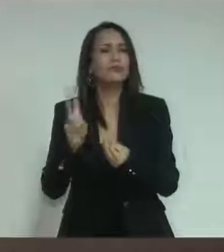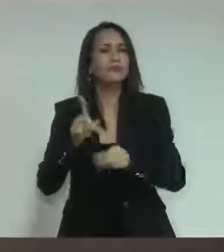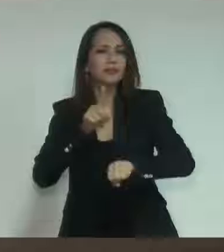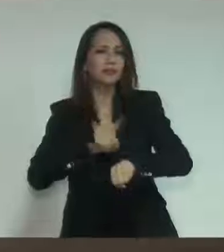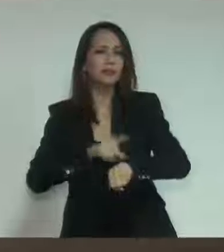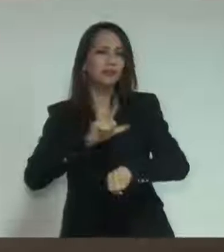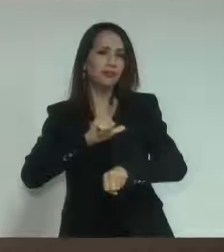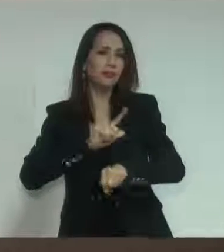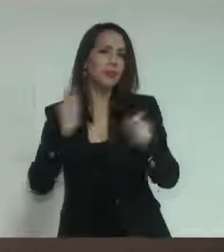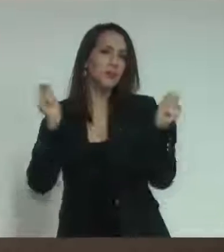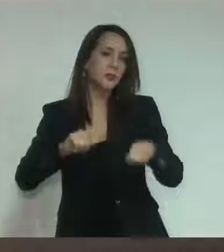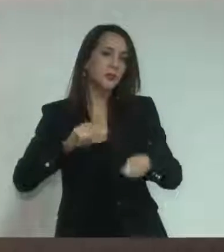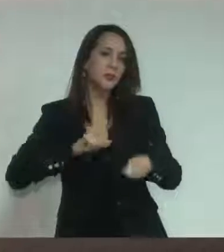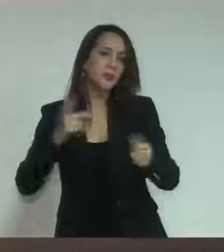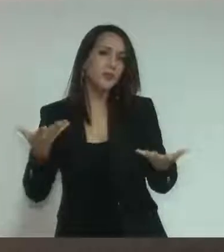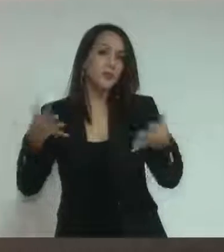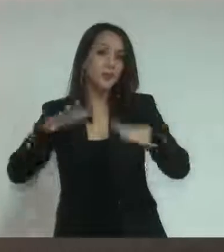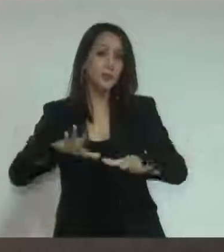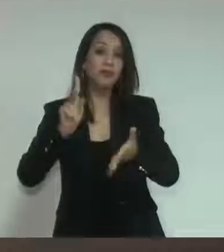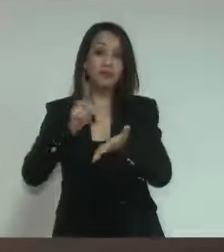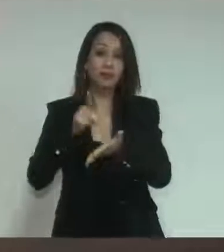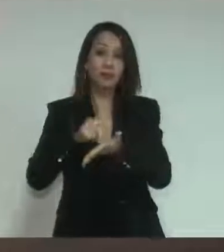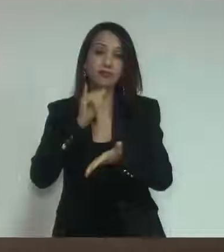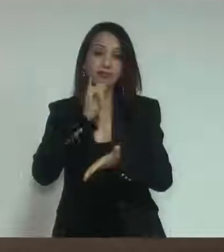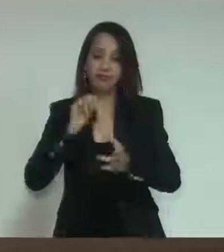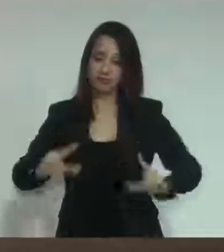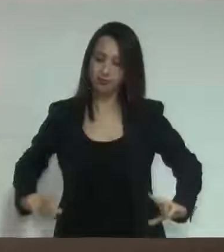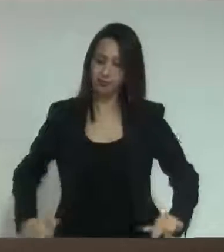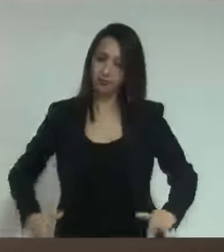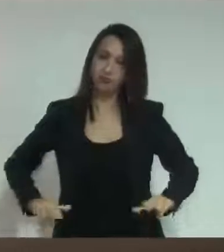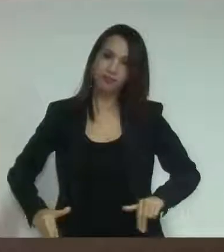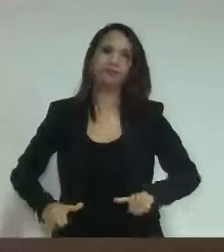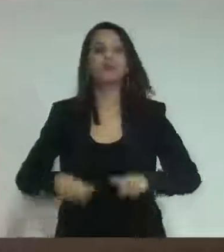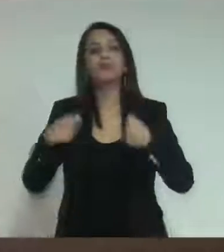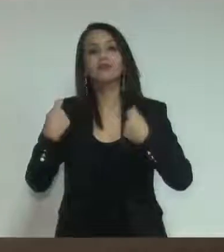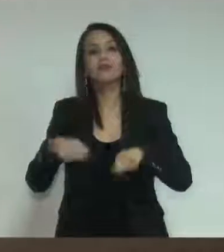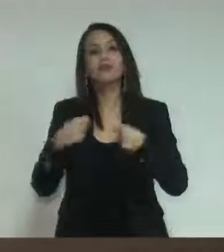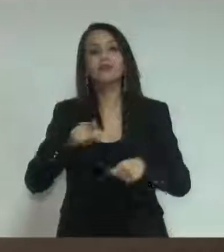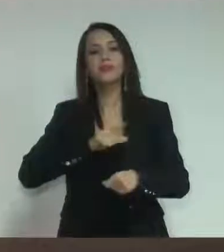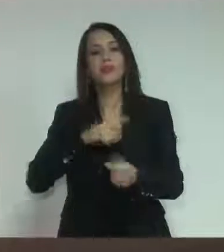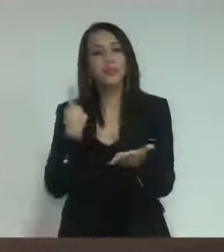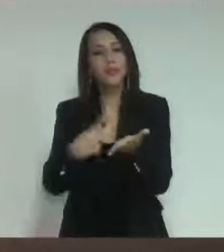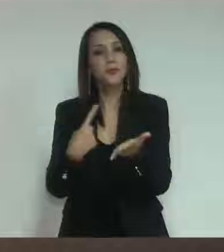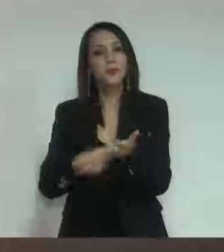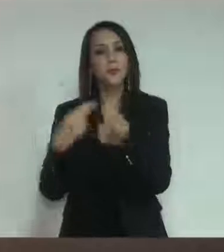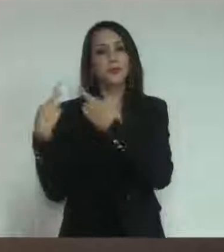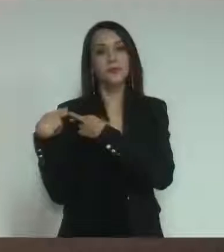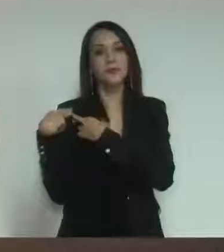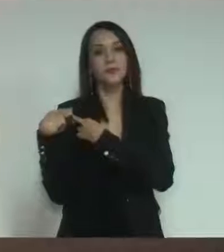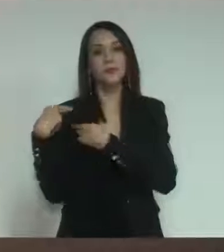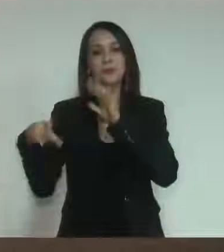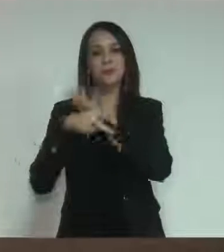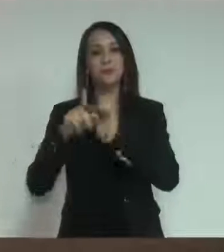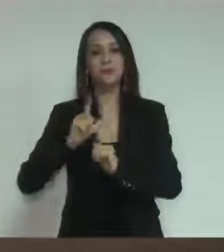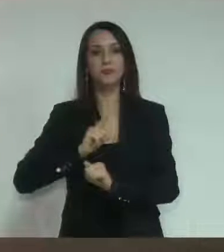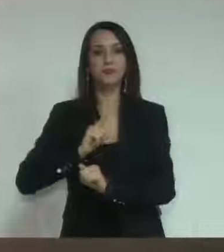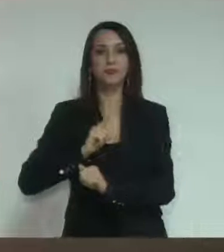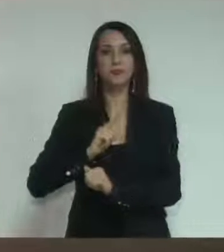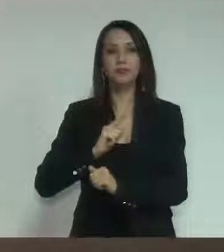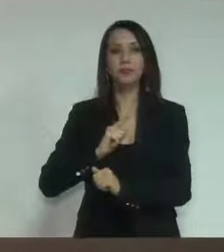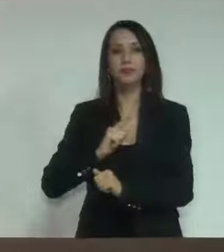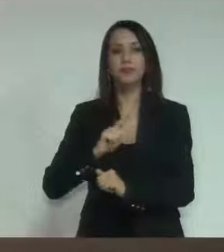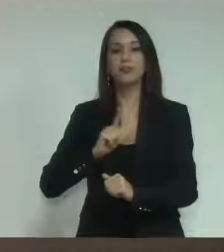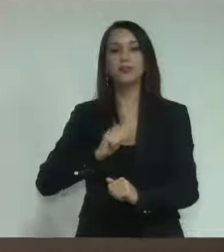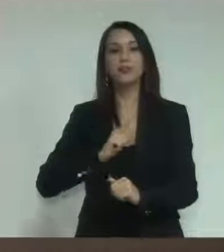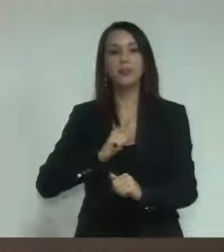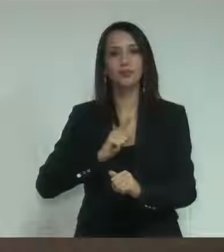tempo, poder fazer uma inclusão verdadeira no caso de um cadeirante? Então, é necessário um comprometimento ali da direção. Falamos também dos